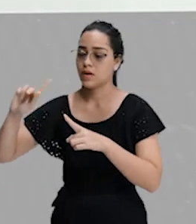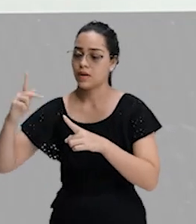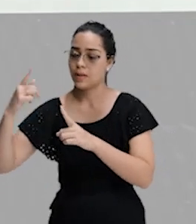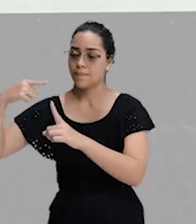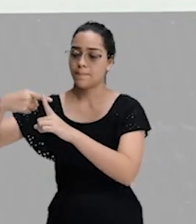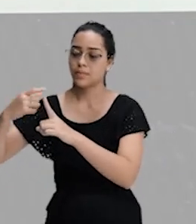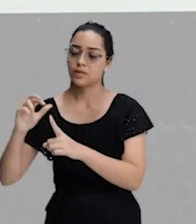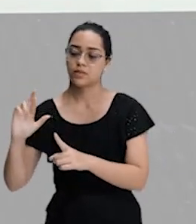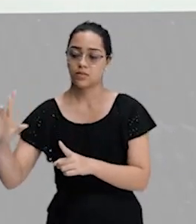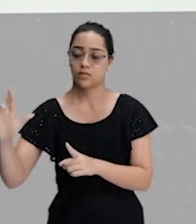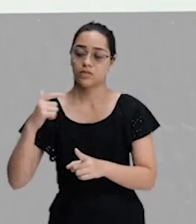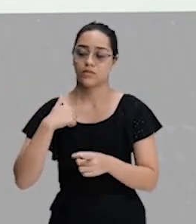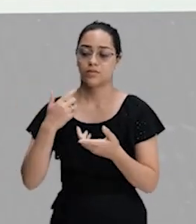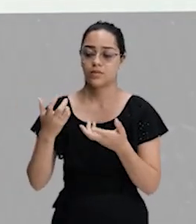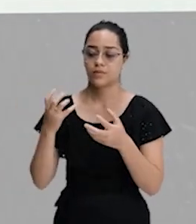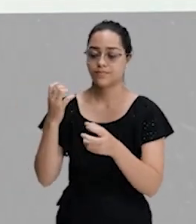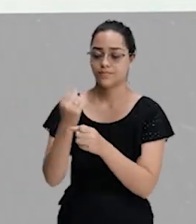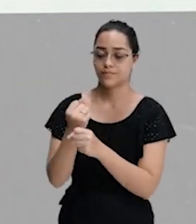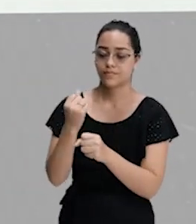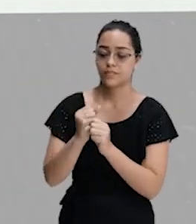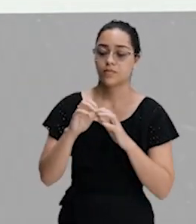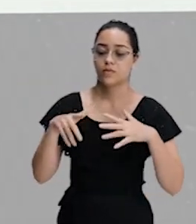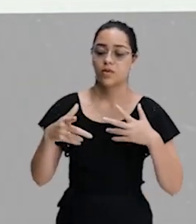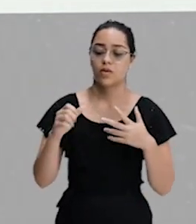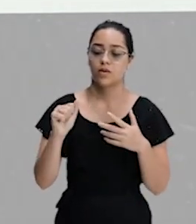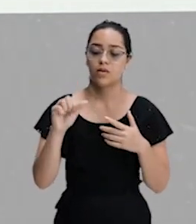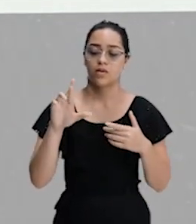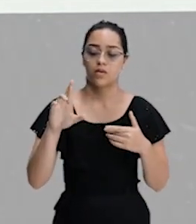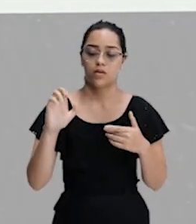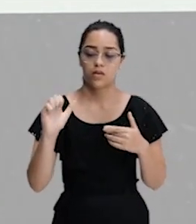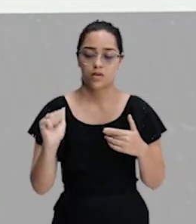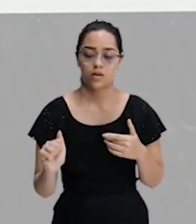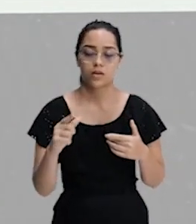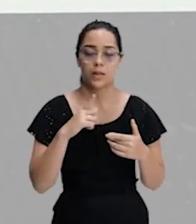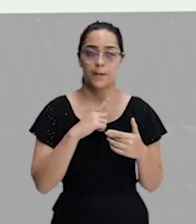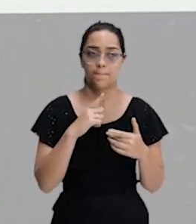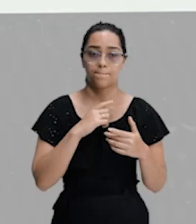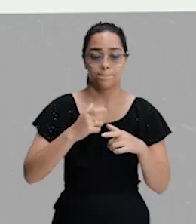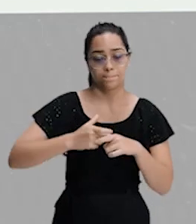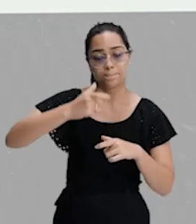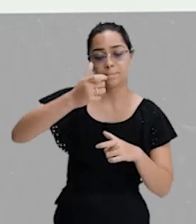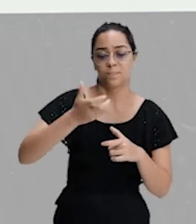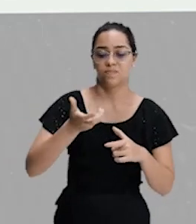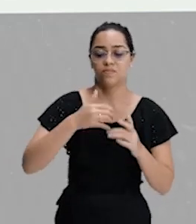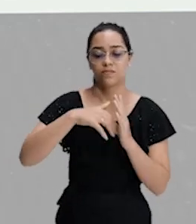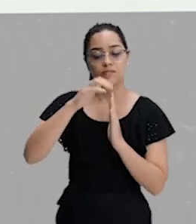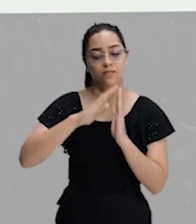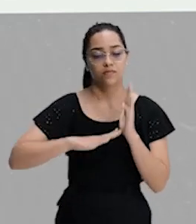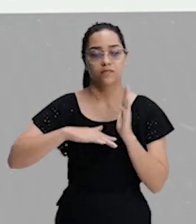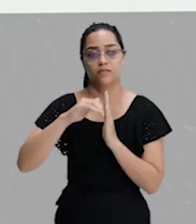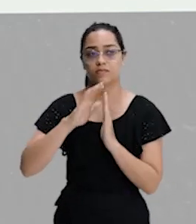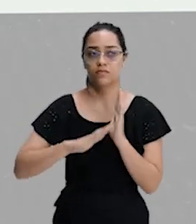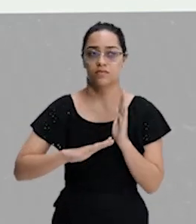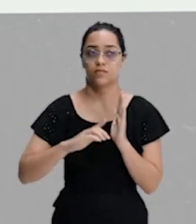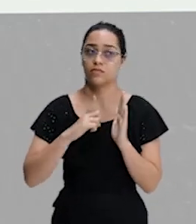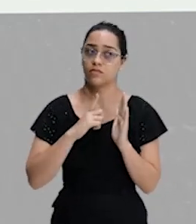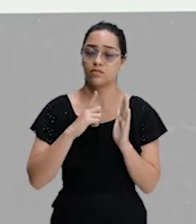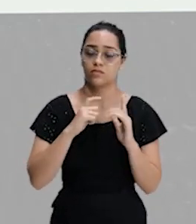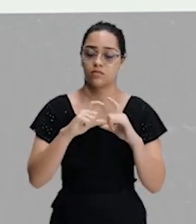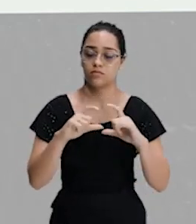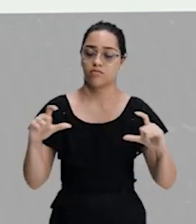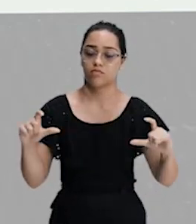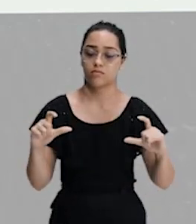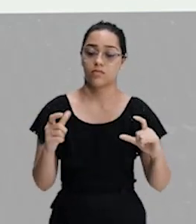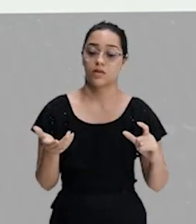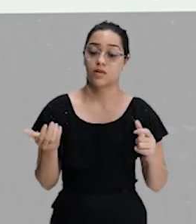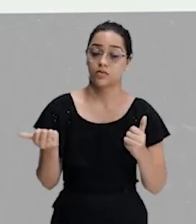R. Então eu vou calcular qual é a área desse cilindro que ele quer pintar. Tá? A fórmula é essa aqui.